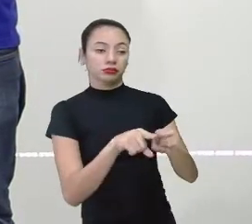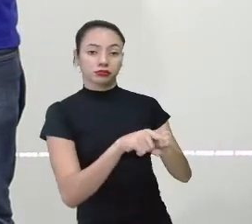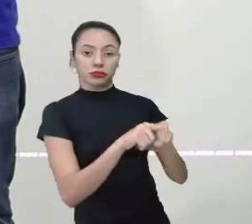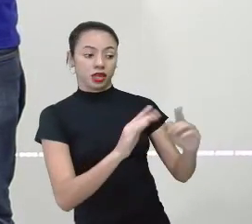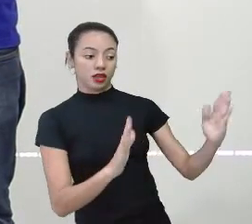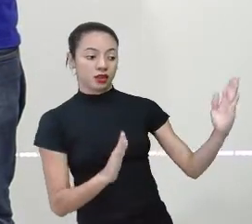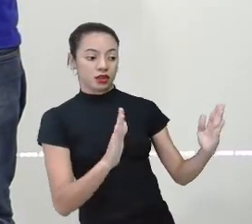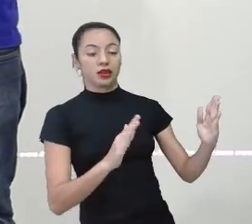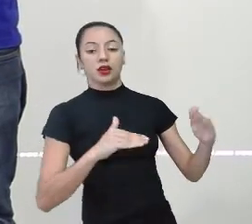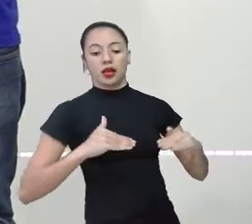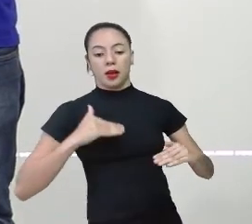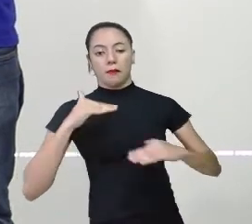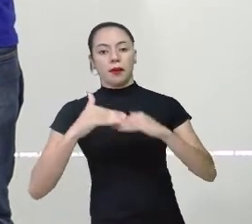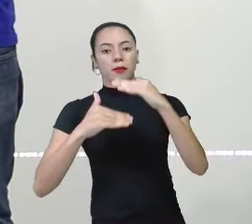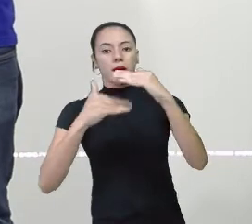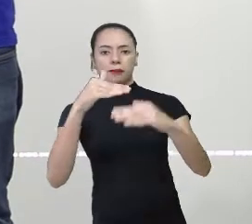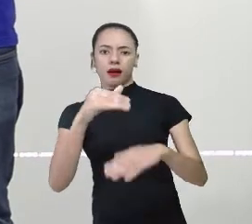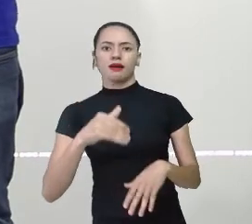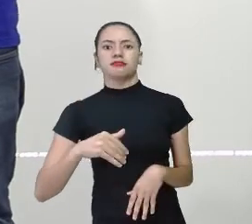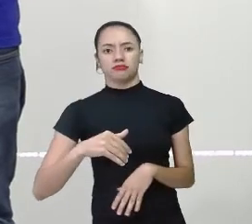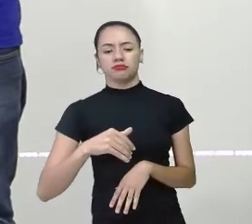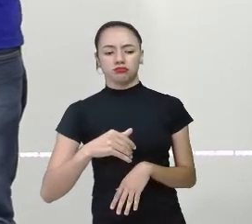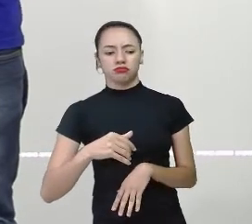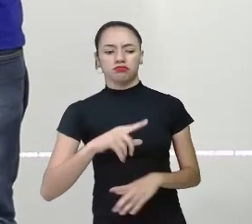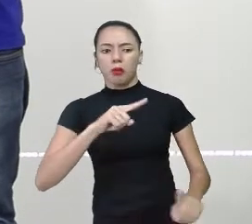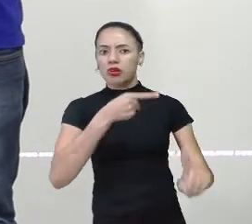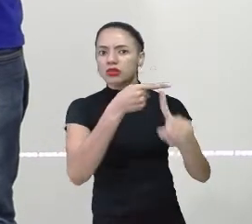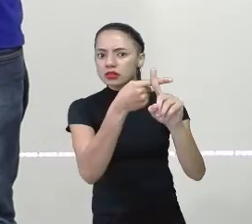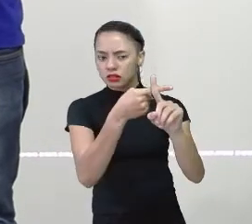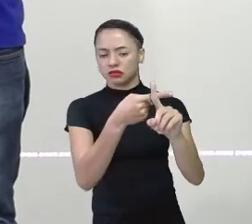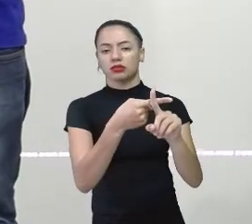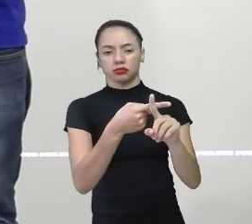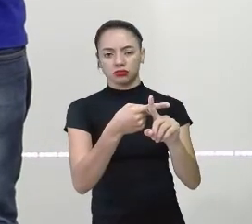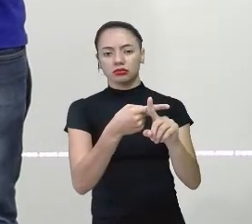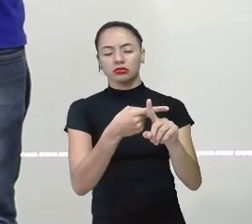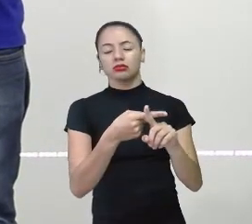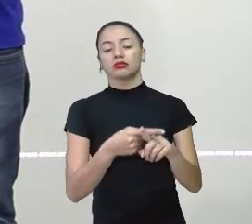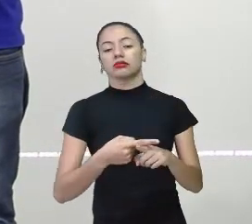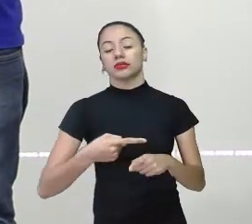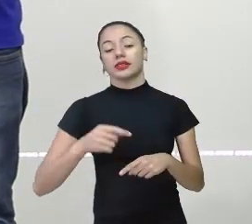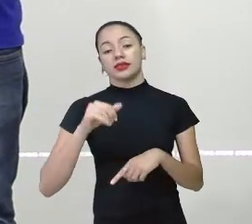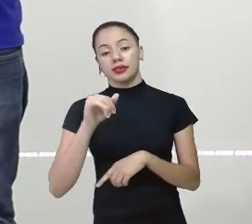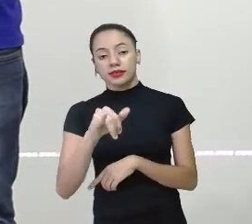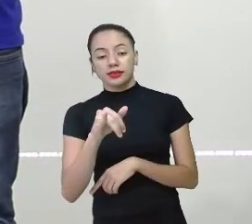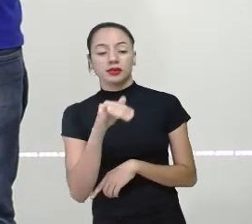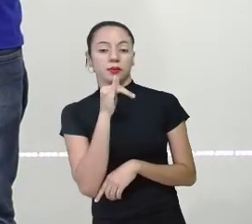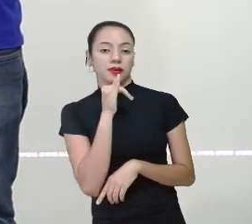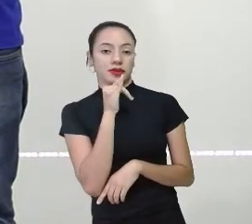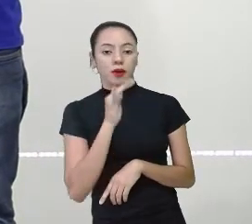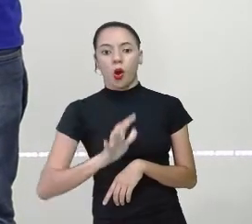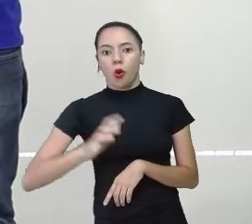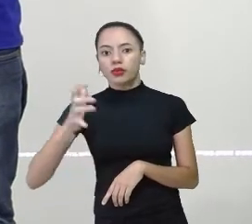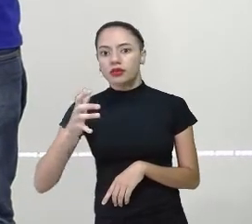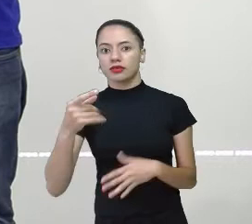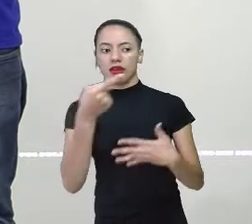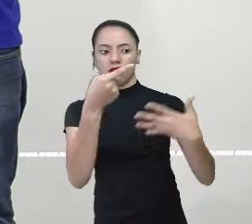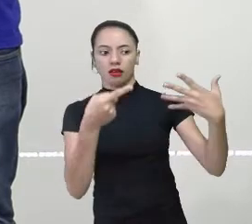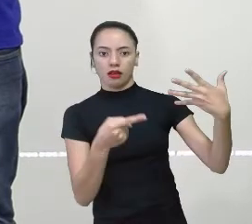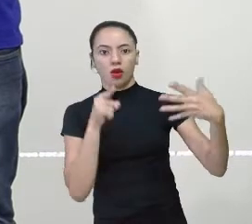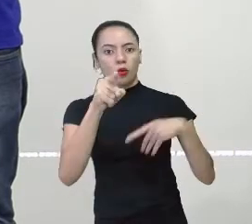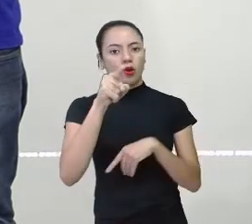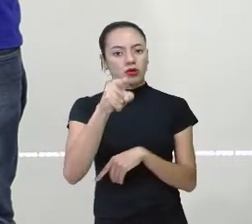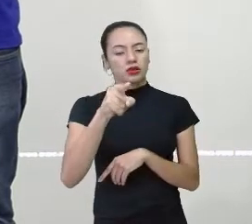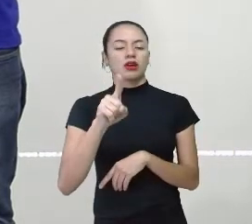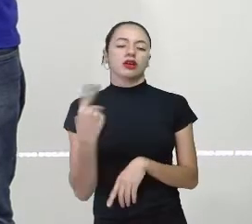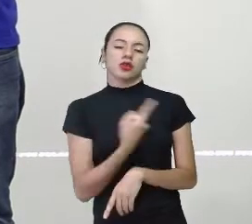fases da forma mais saudável possível. É importante isso, né? E caso ocorra algo, né, a gente sempre reforça